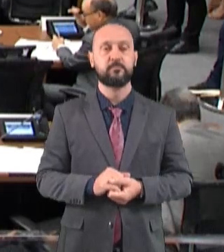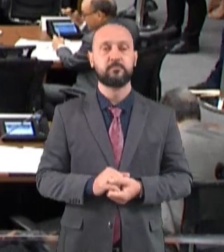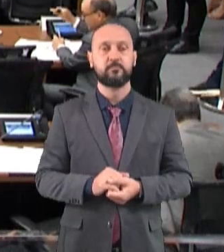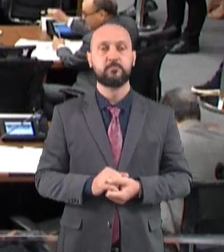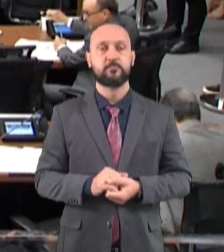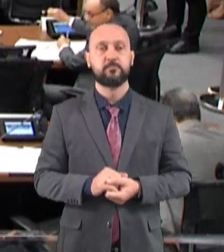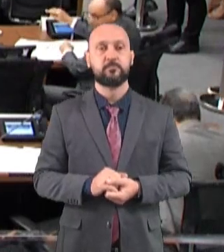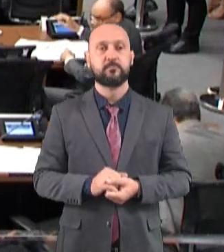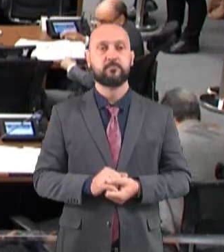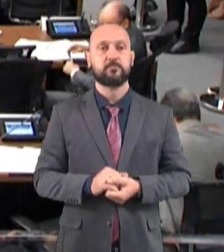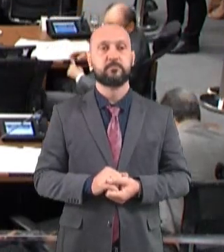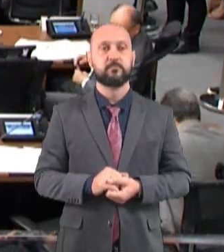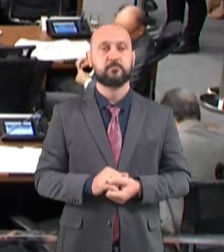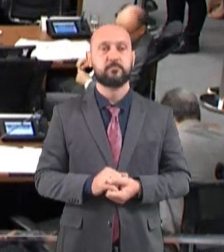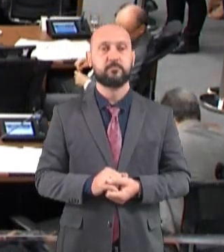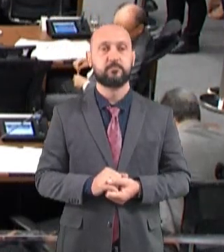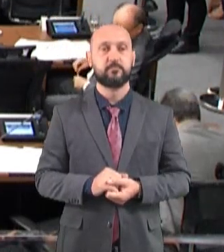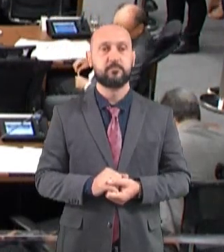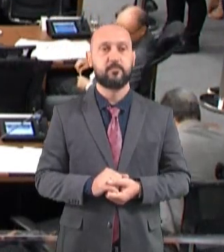Nossa Senhora.